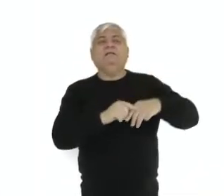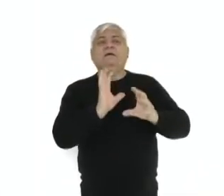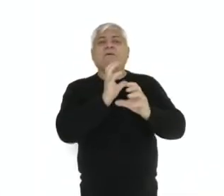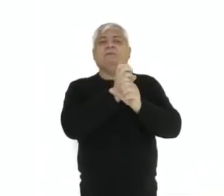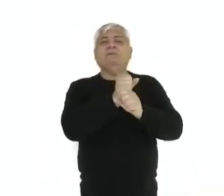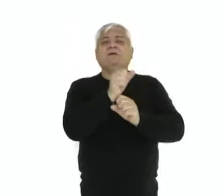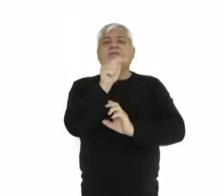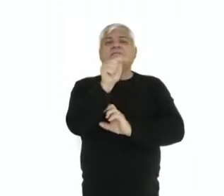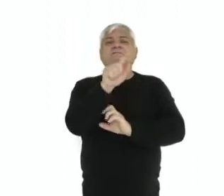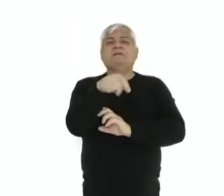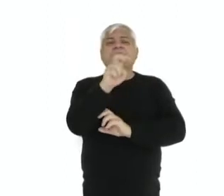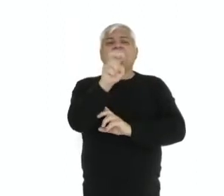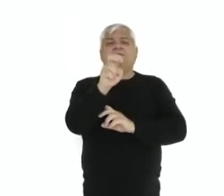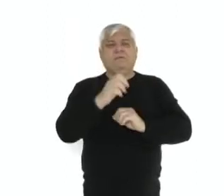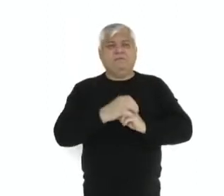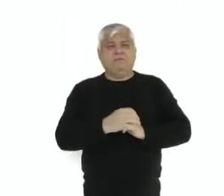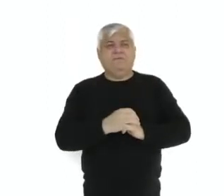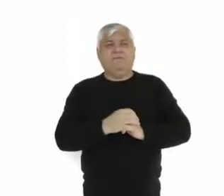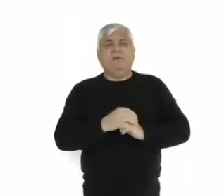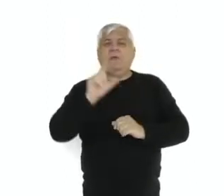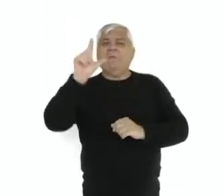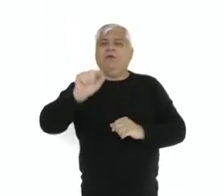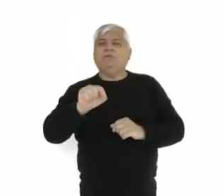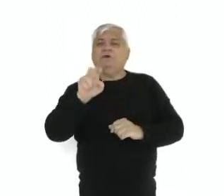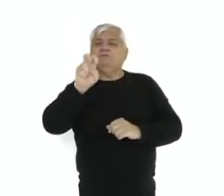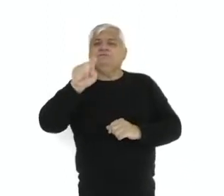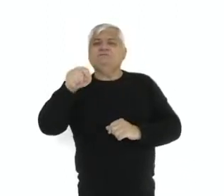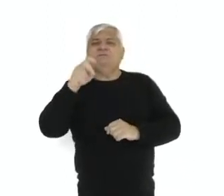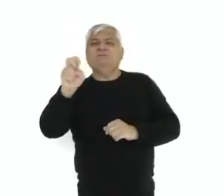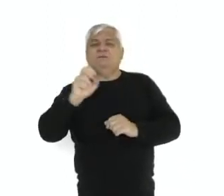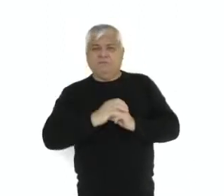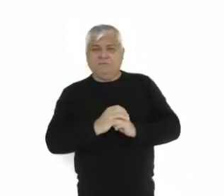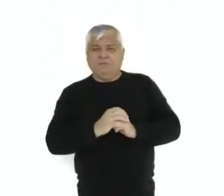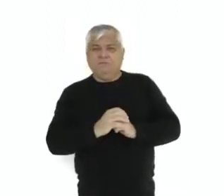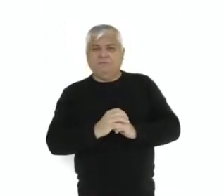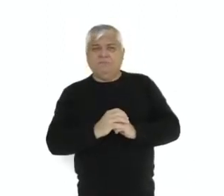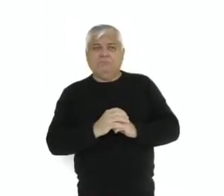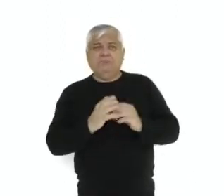nota 7,5 e a menor nota foi 5,5.